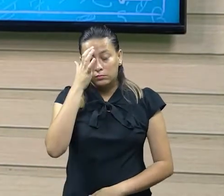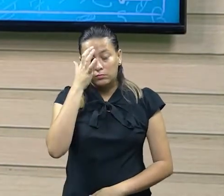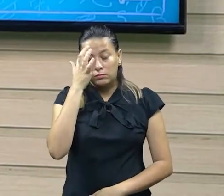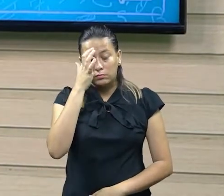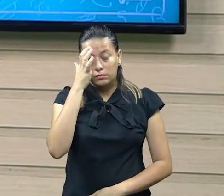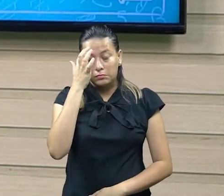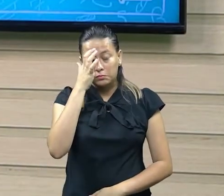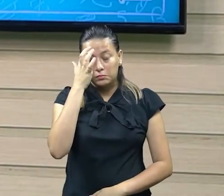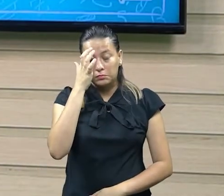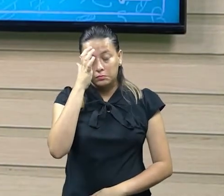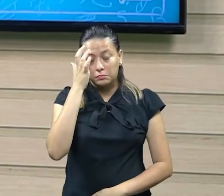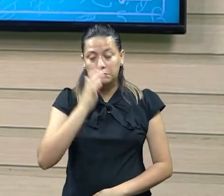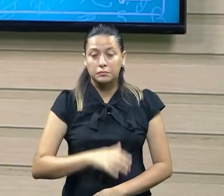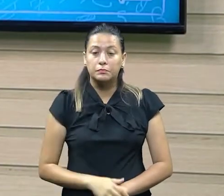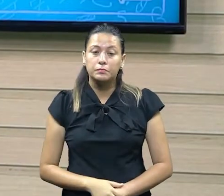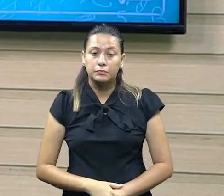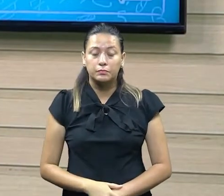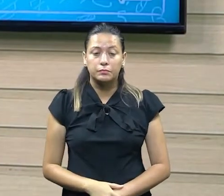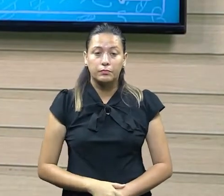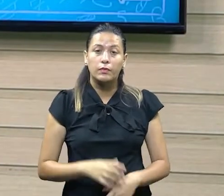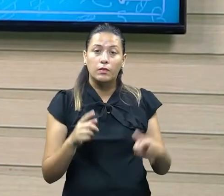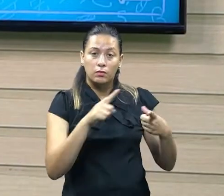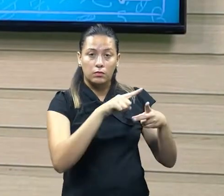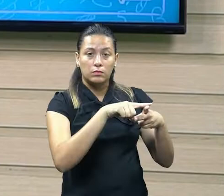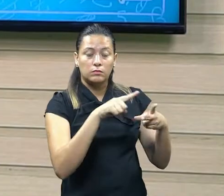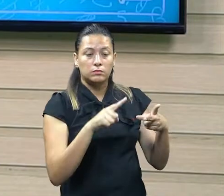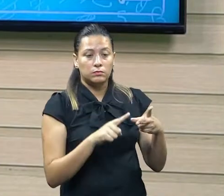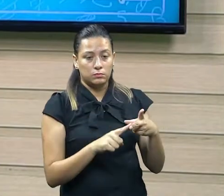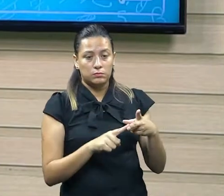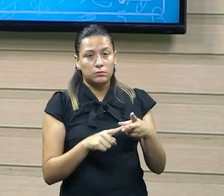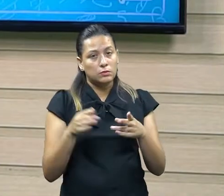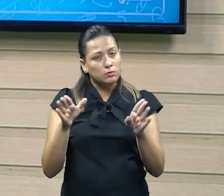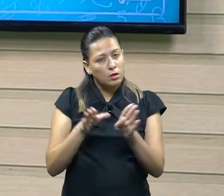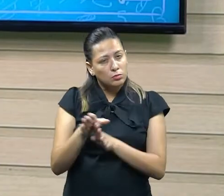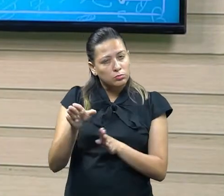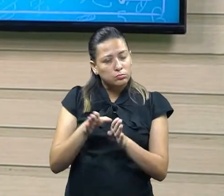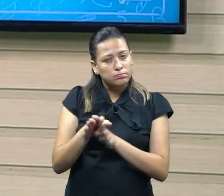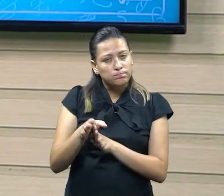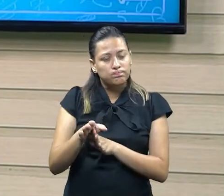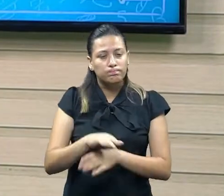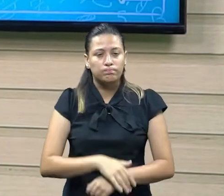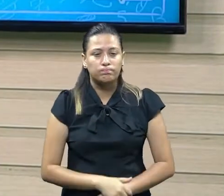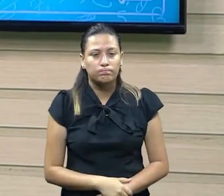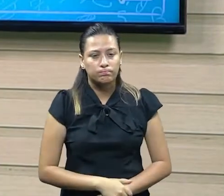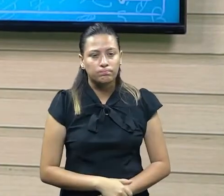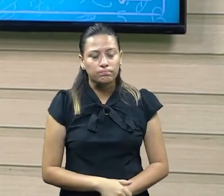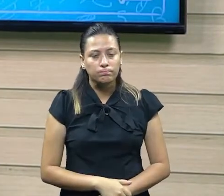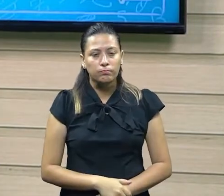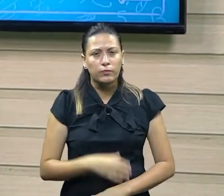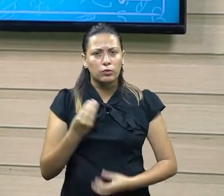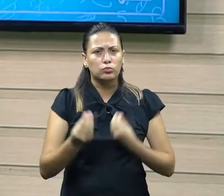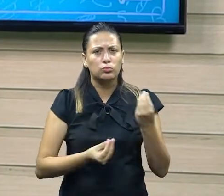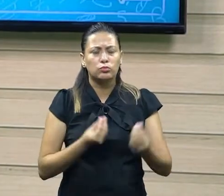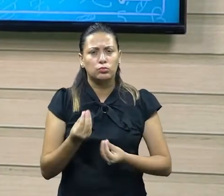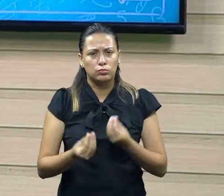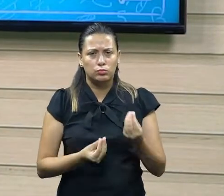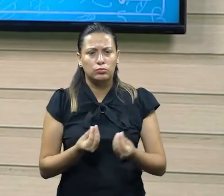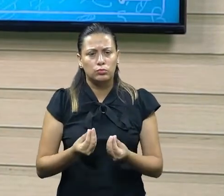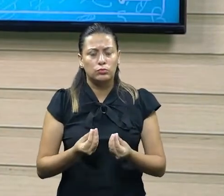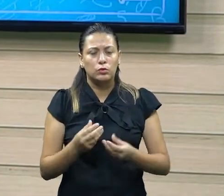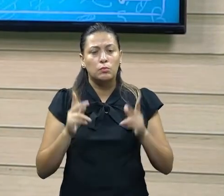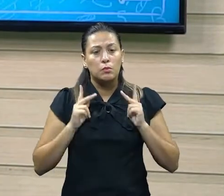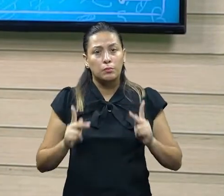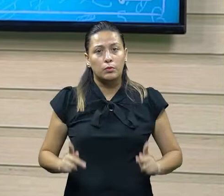Bom, essas duas, elas vão dar uma orientação como proceder diante